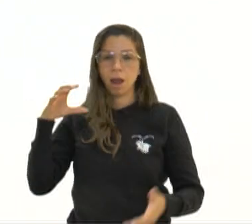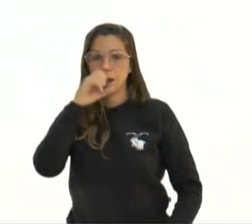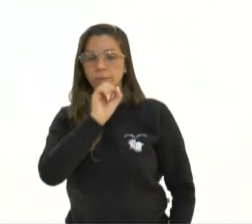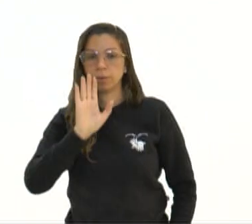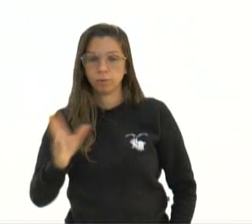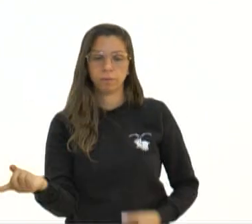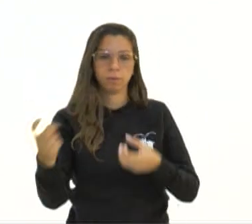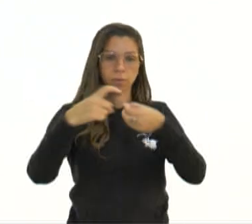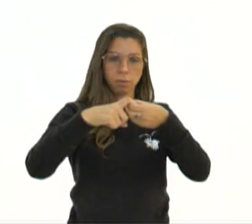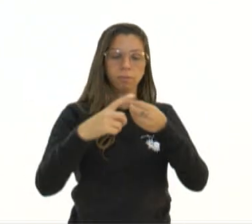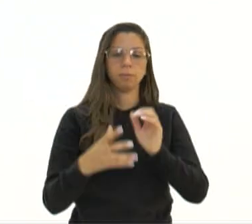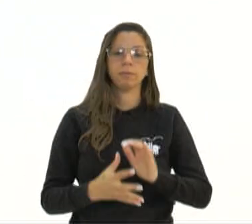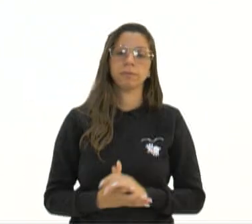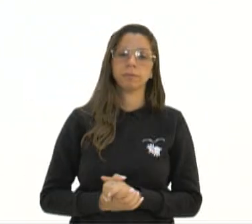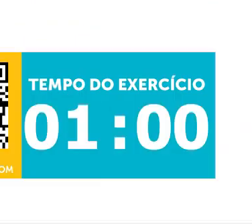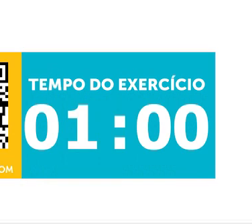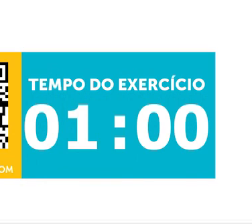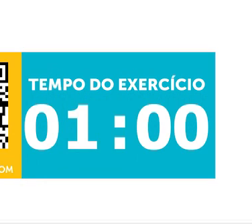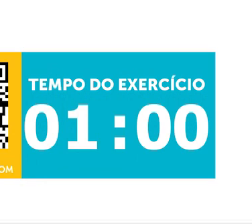aí.